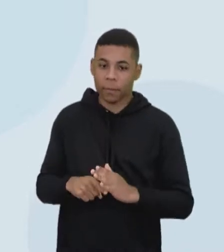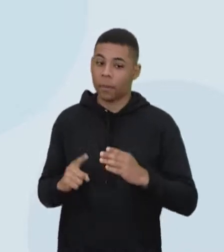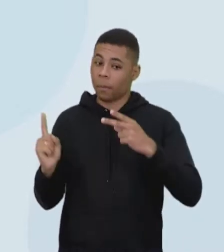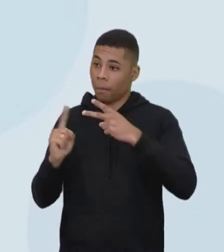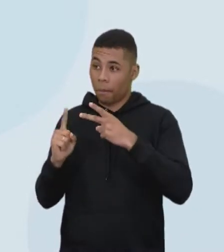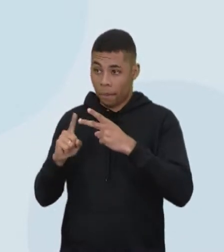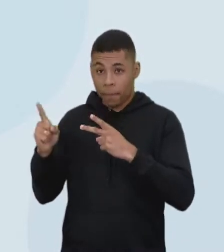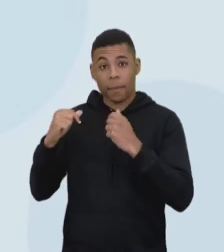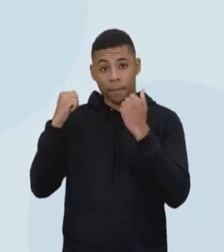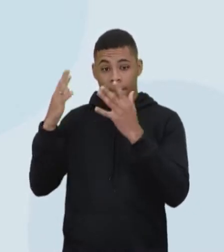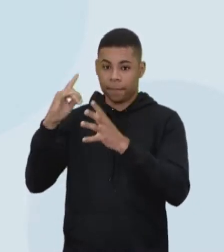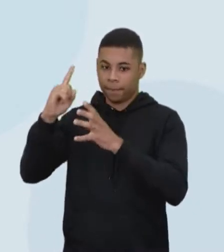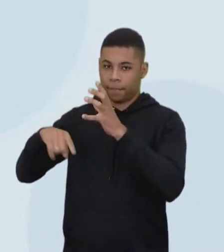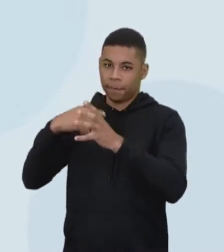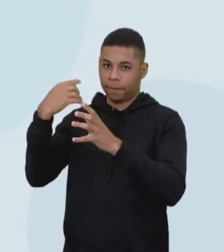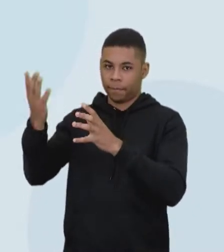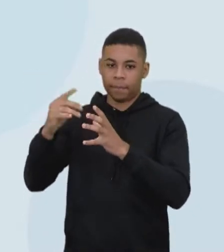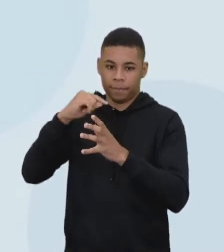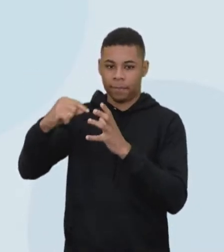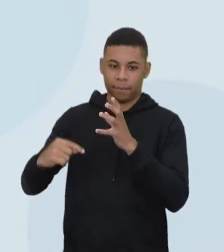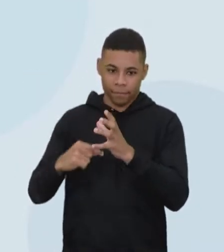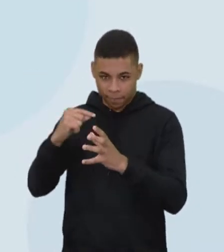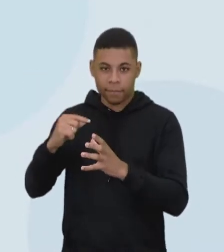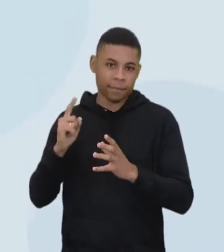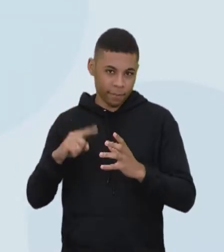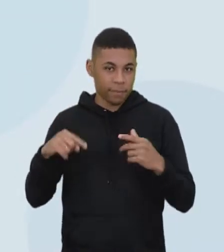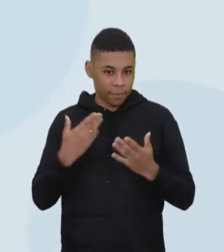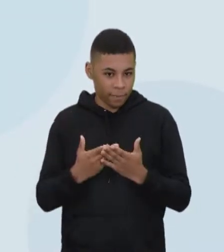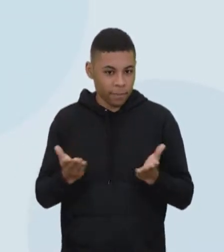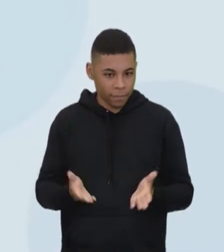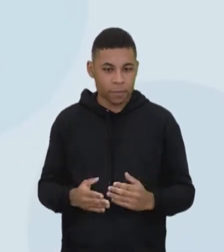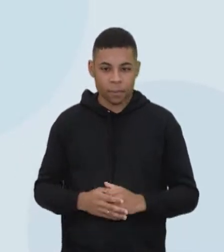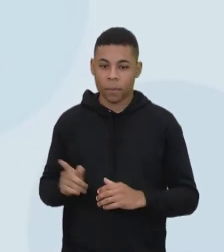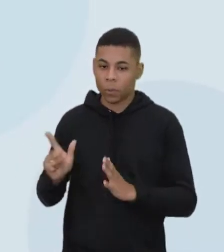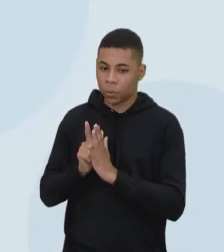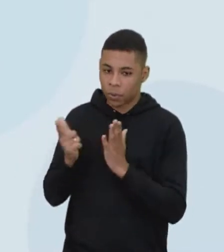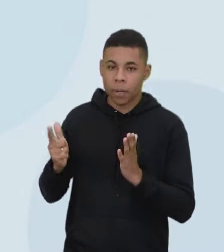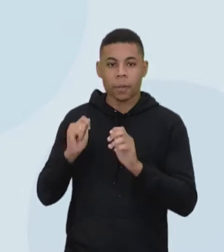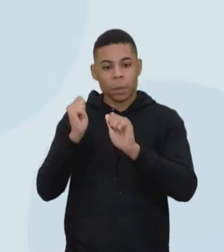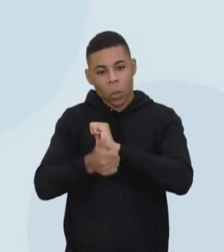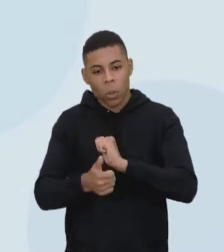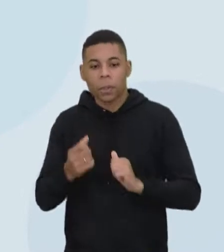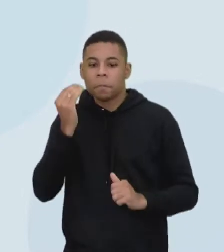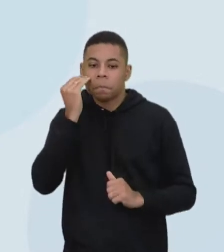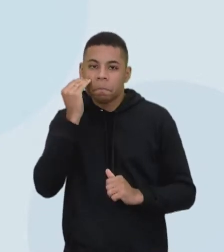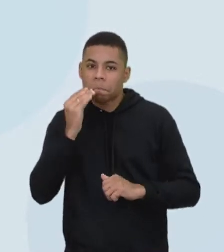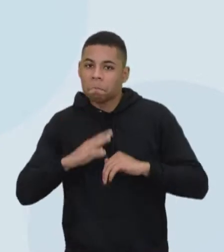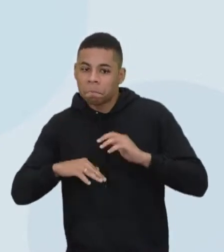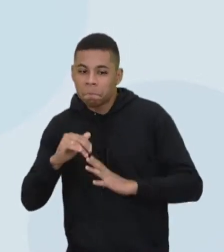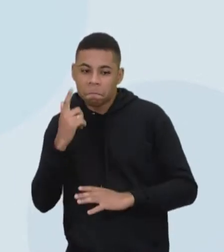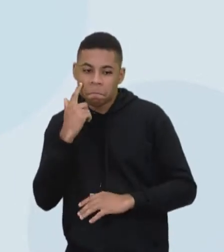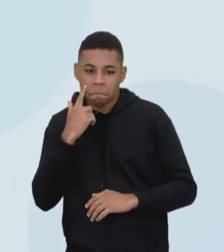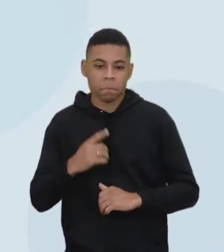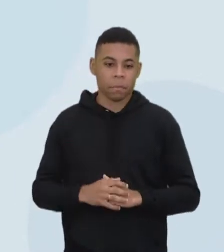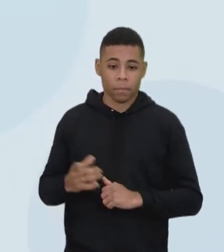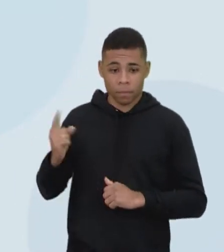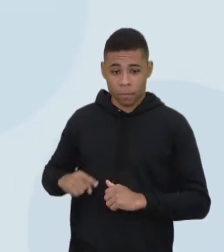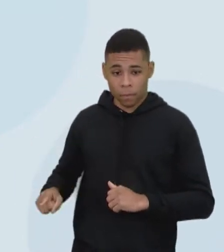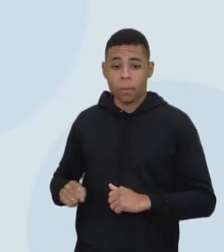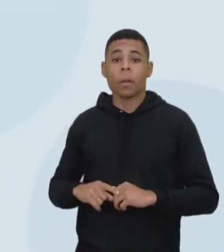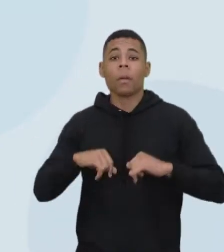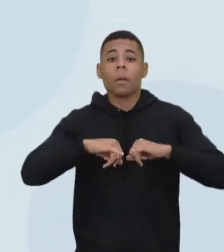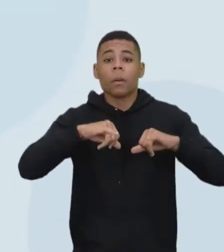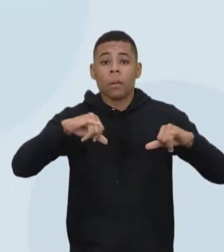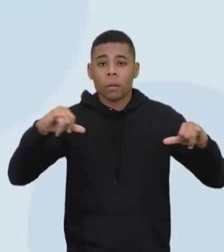Observatório da Imprensa Internacional, esse aqui é essa aula, tá? Jornalismo e inclusão nos esportes, práticas de experimentação, criação e comunicação